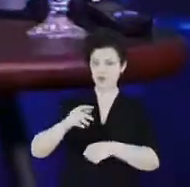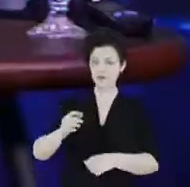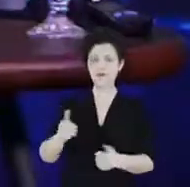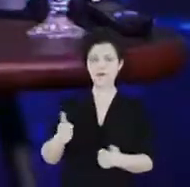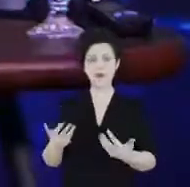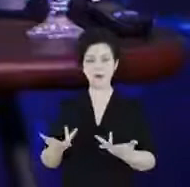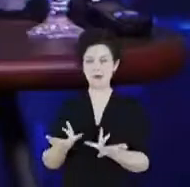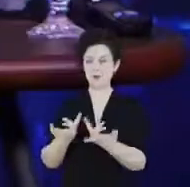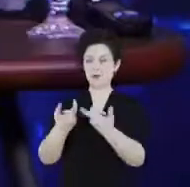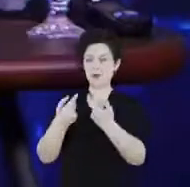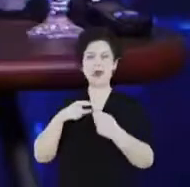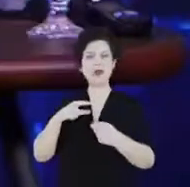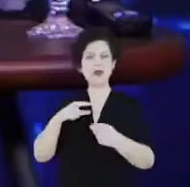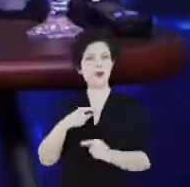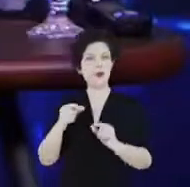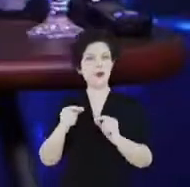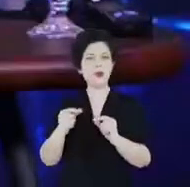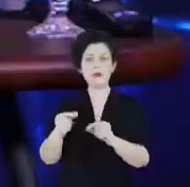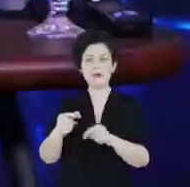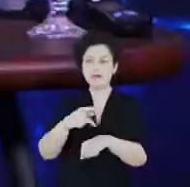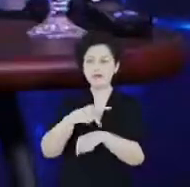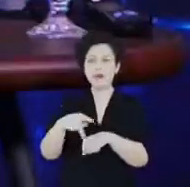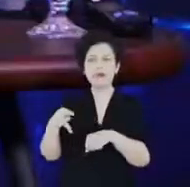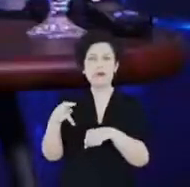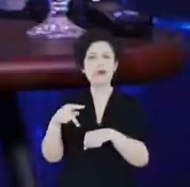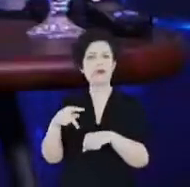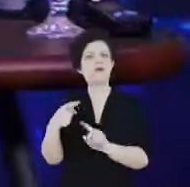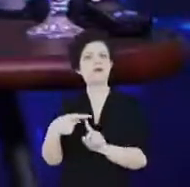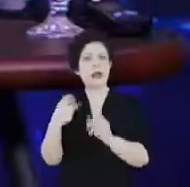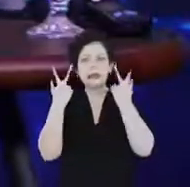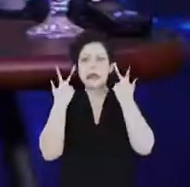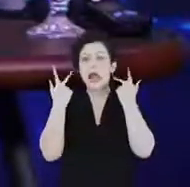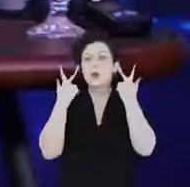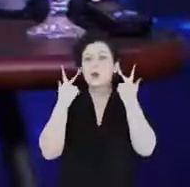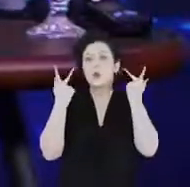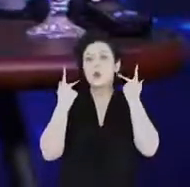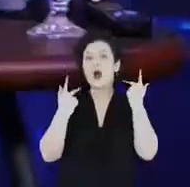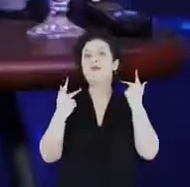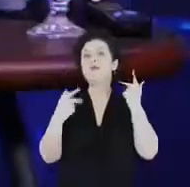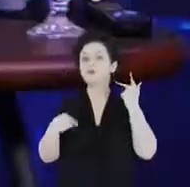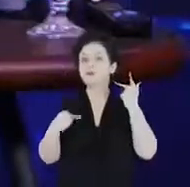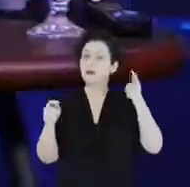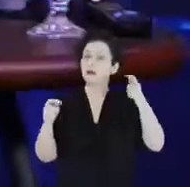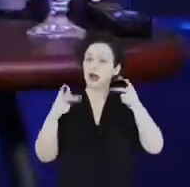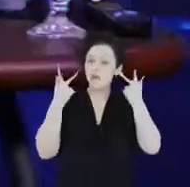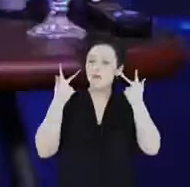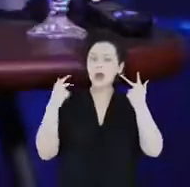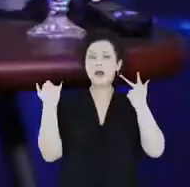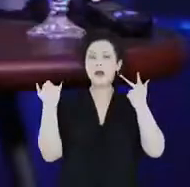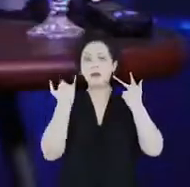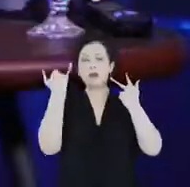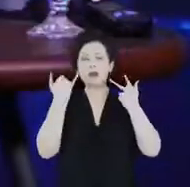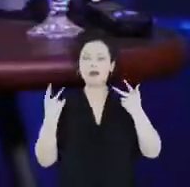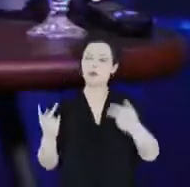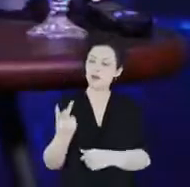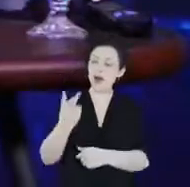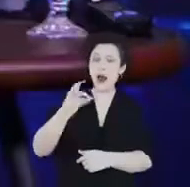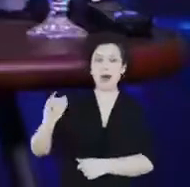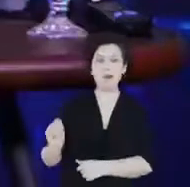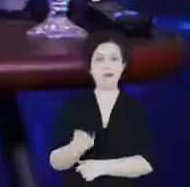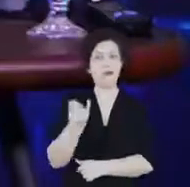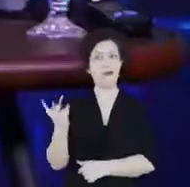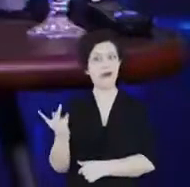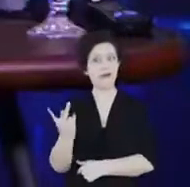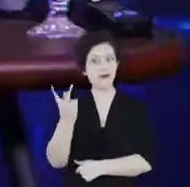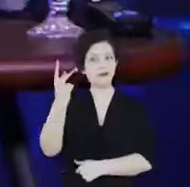recursos renováveis para a produção de energia, é importante que a gente aproveite esses recursos